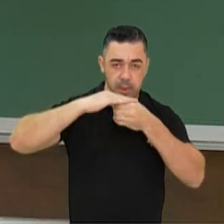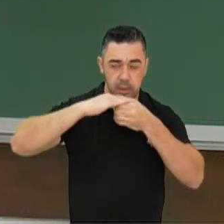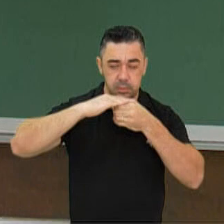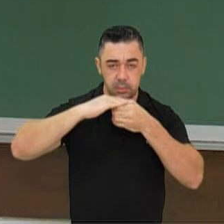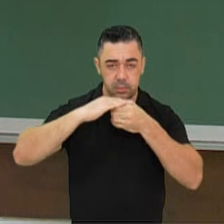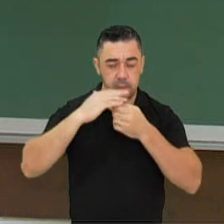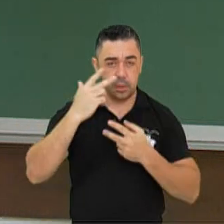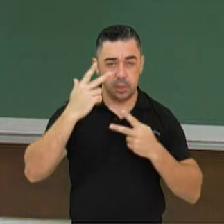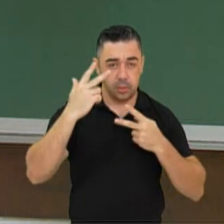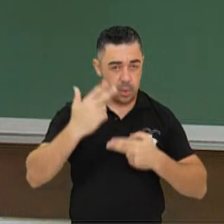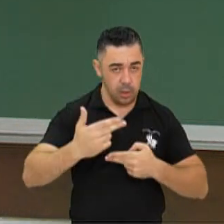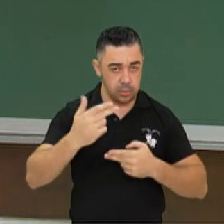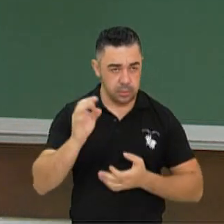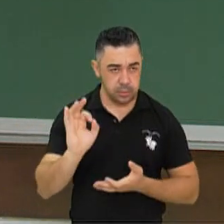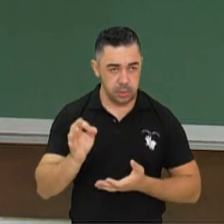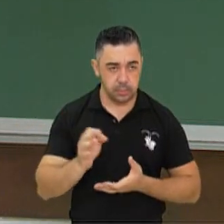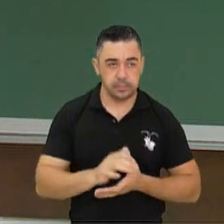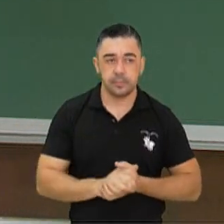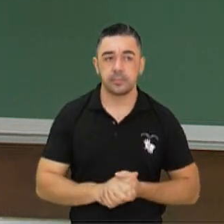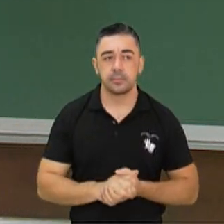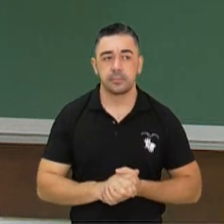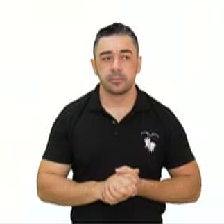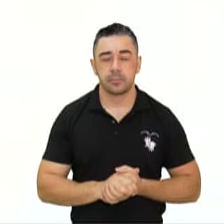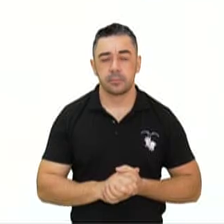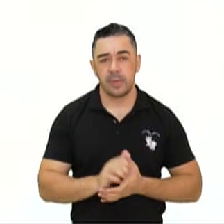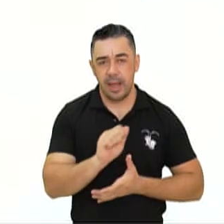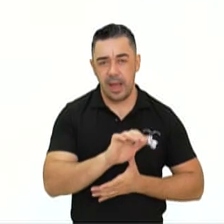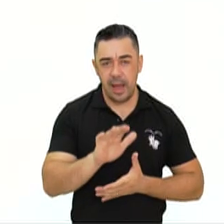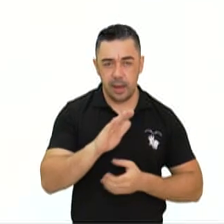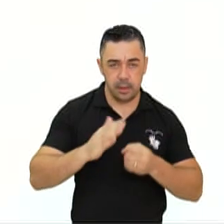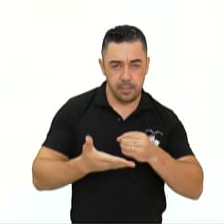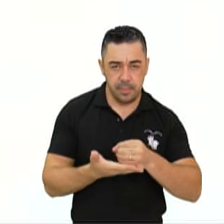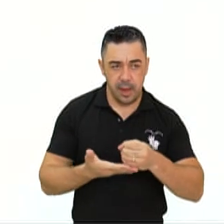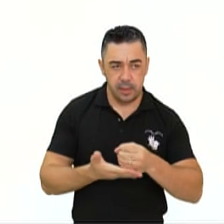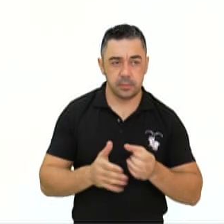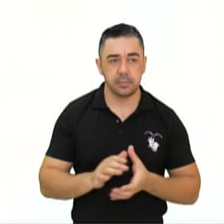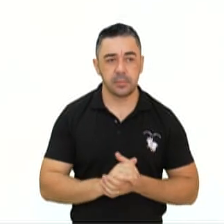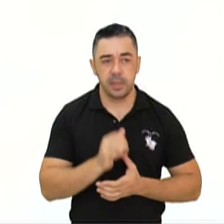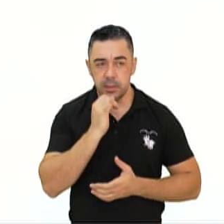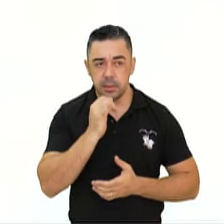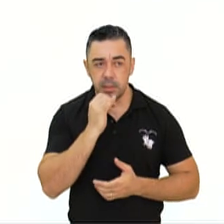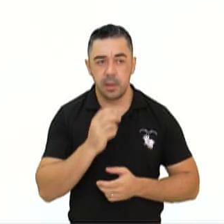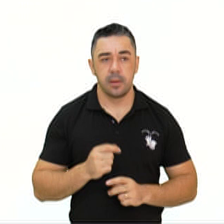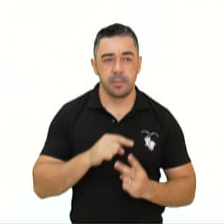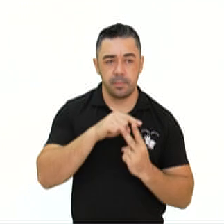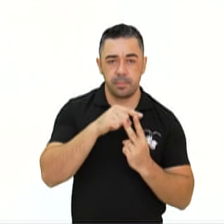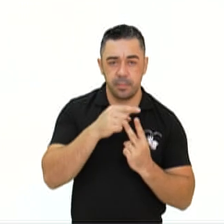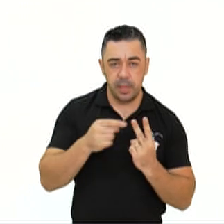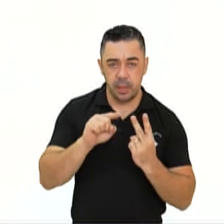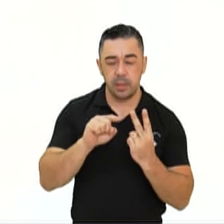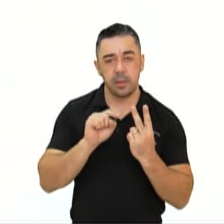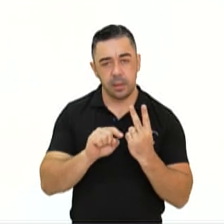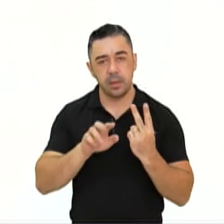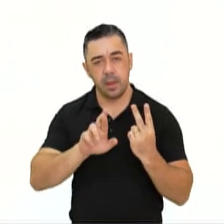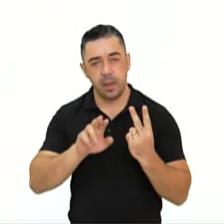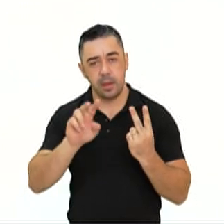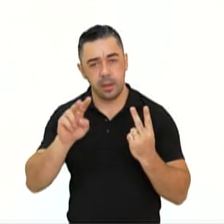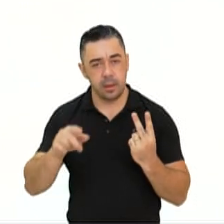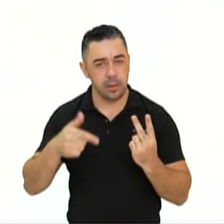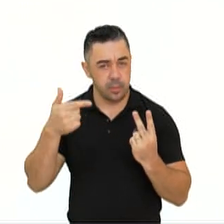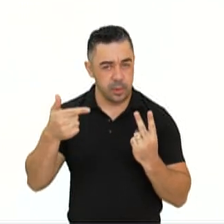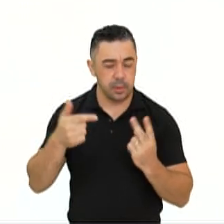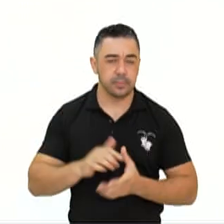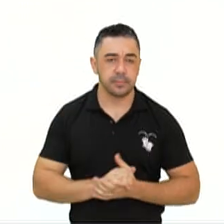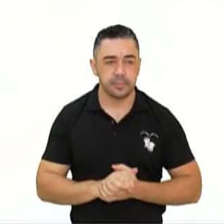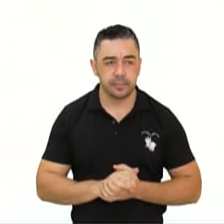porque elas são iguais, ok? Então, a área da base, como é um círculo, é dado por πr ao quadrado. Somando ambas